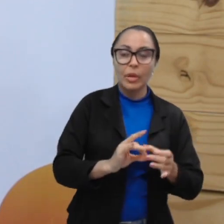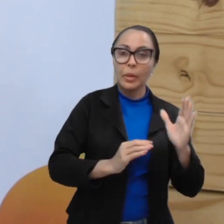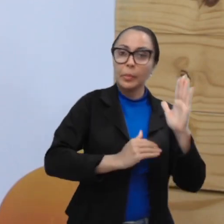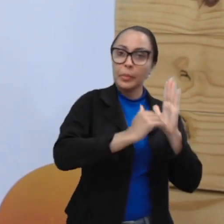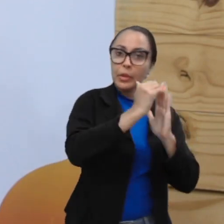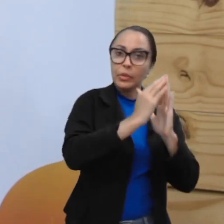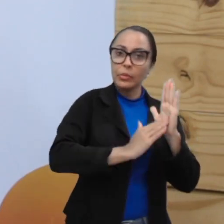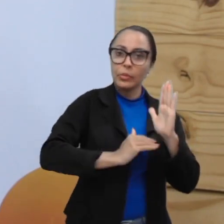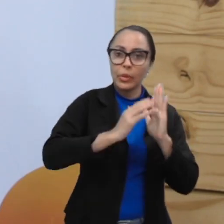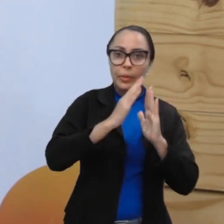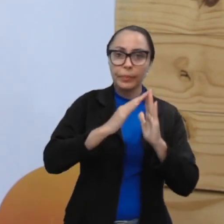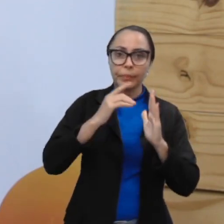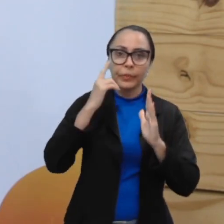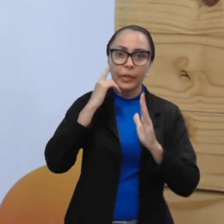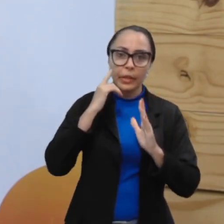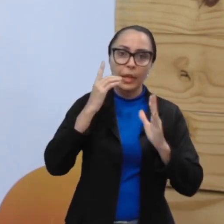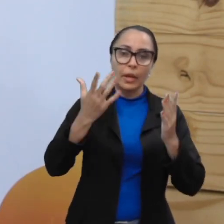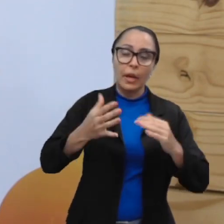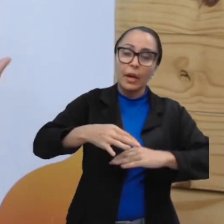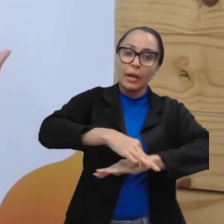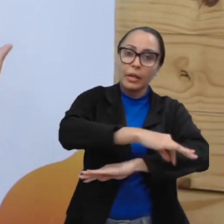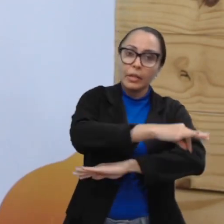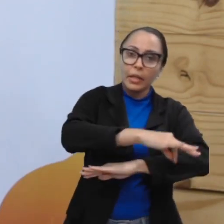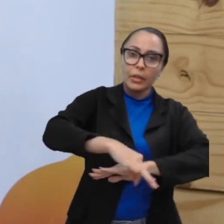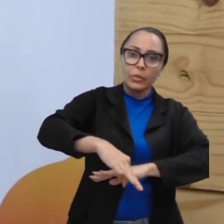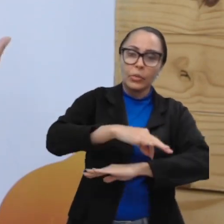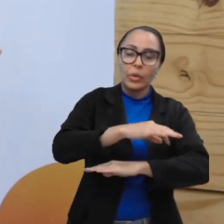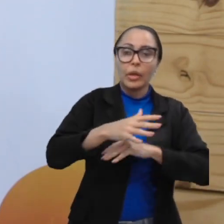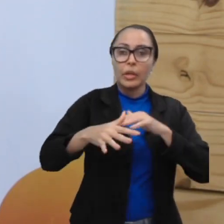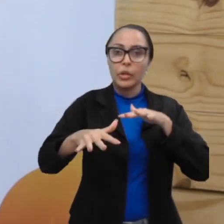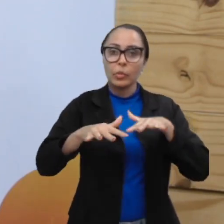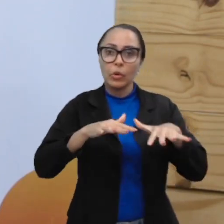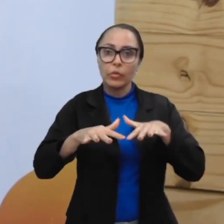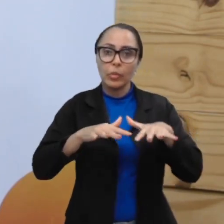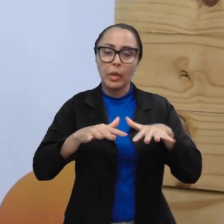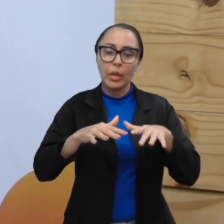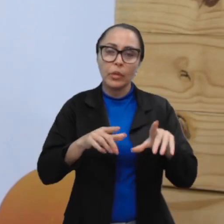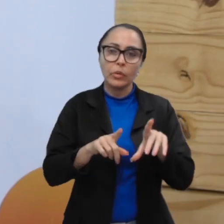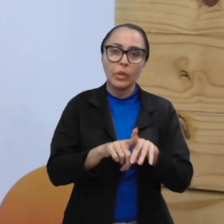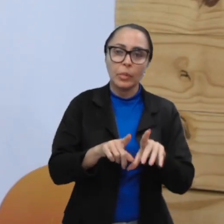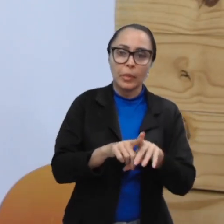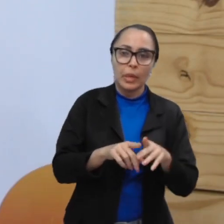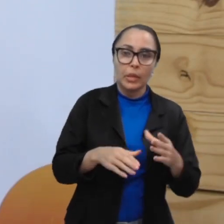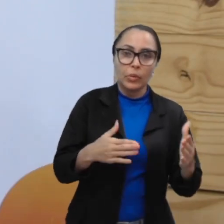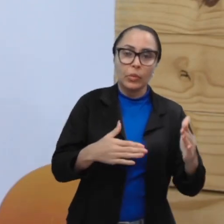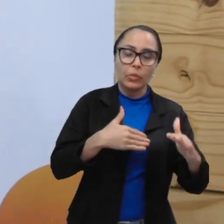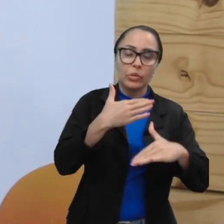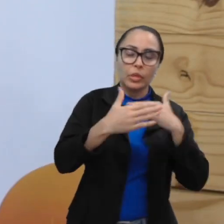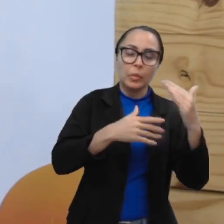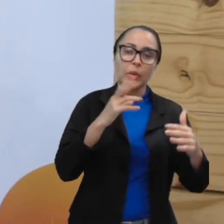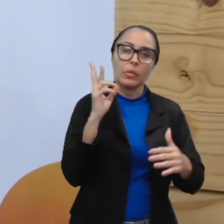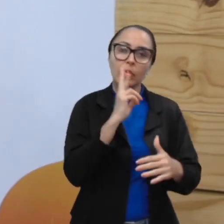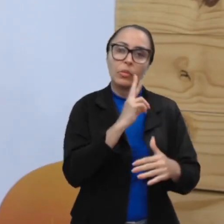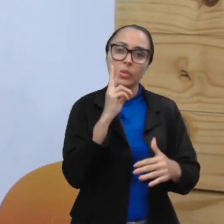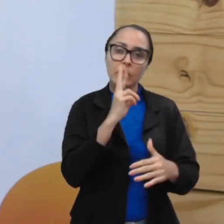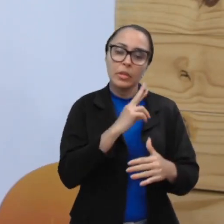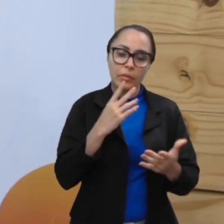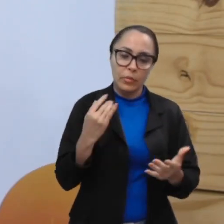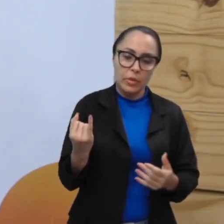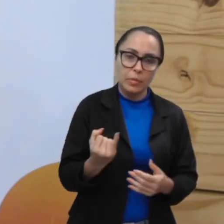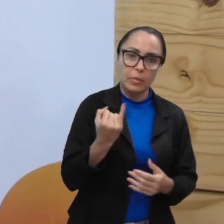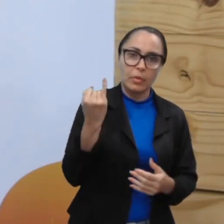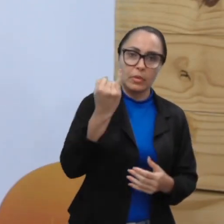pintura e à arquitetura, né? E as vanguardas como o de Stil e o construtivismo russo, eles foram super importantes